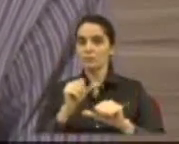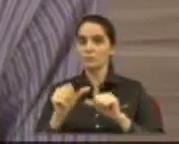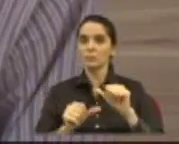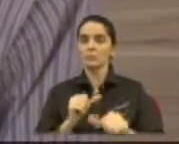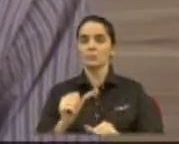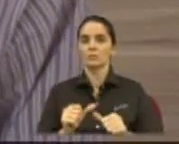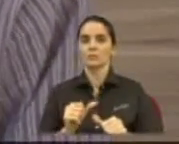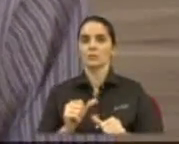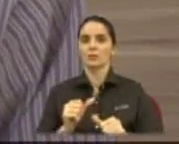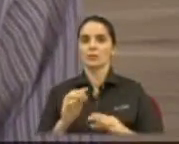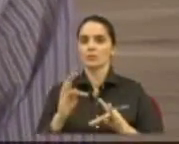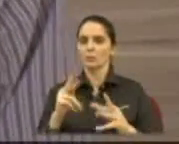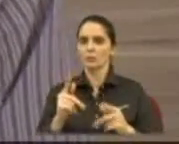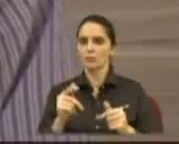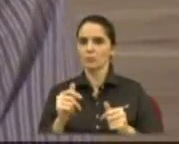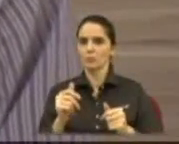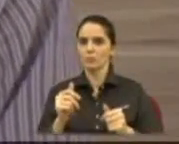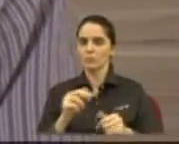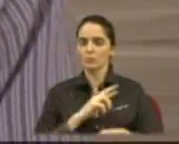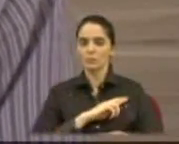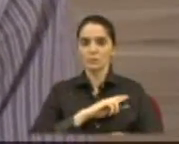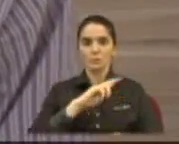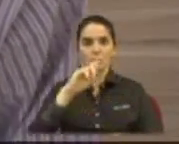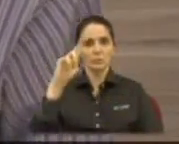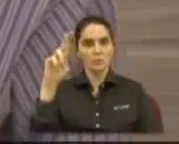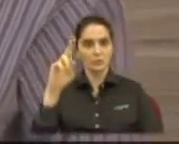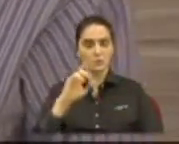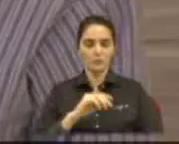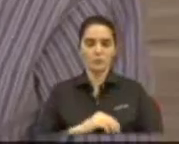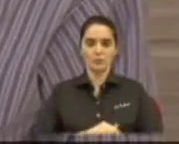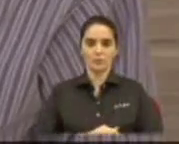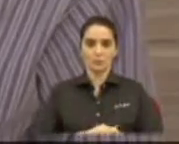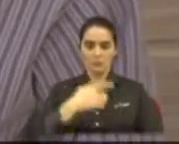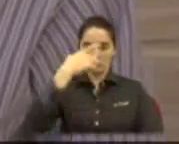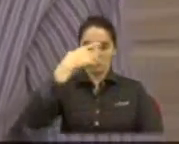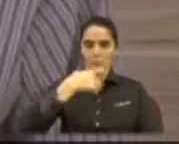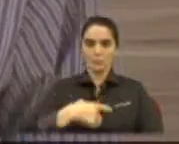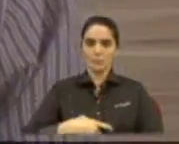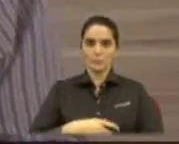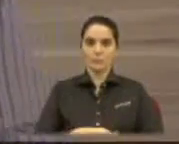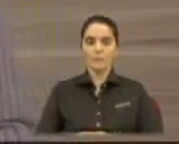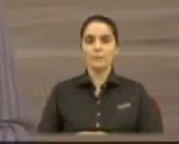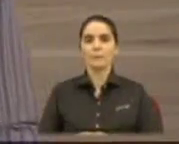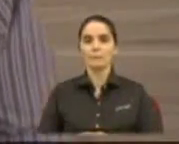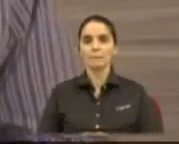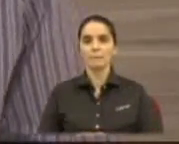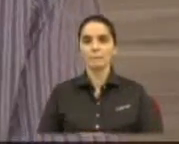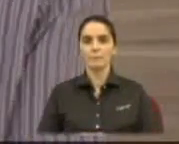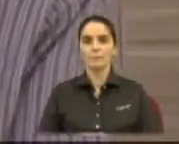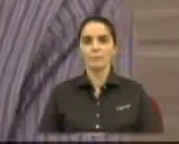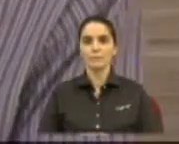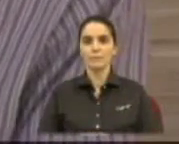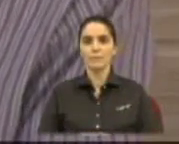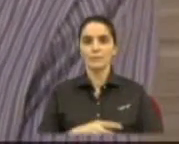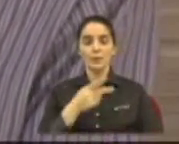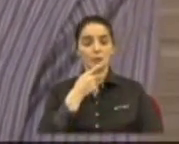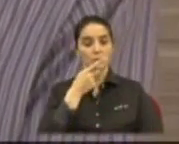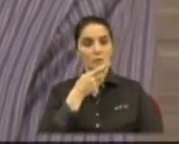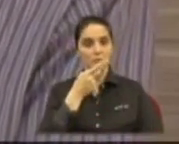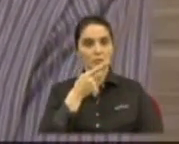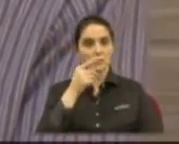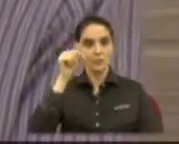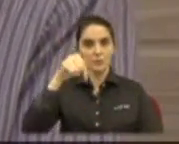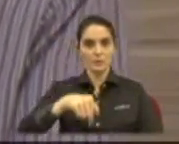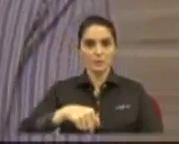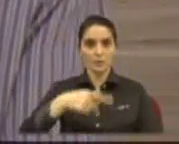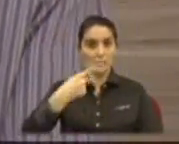conceitos de religiosidade da pessoa. Querem fazer do nosso país, que se diz o maior país católico